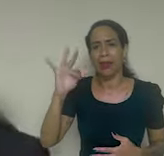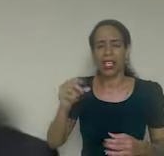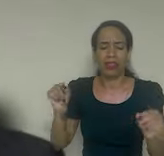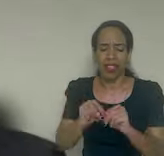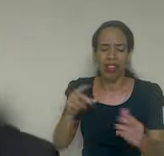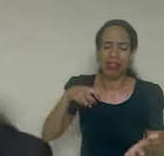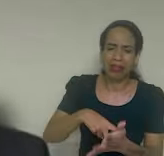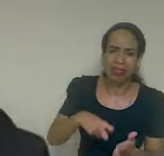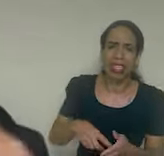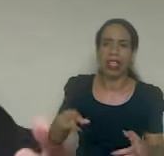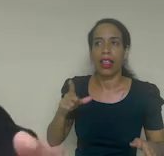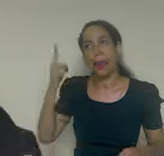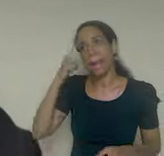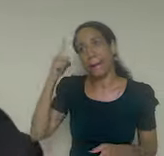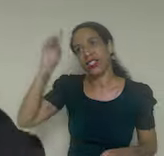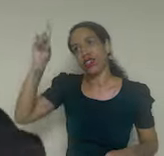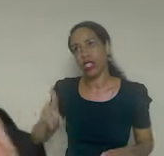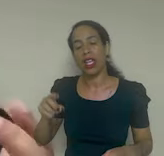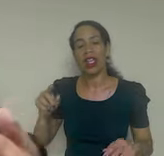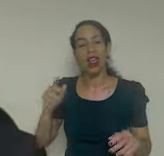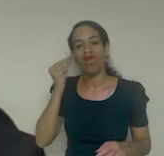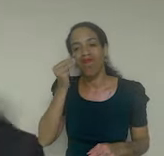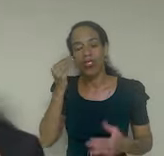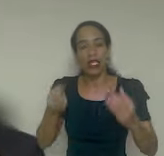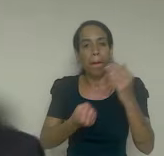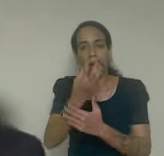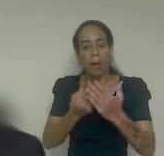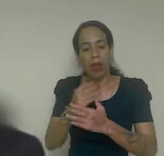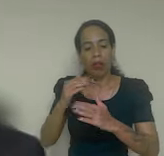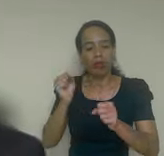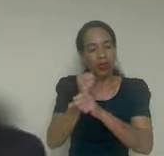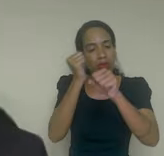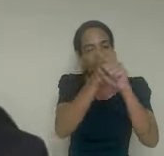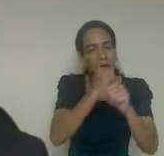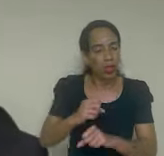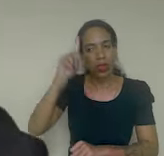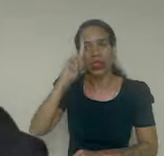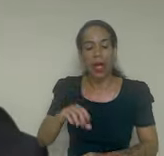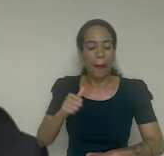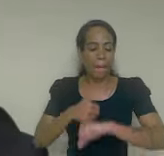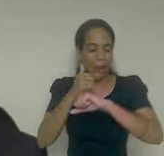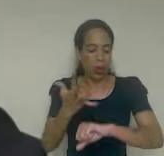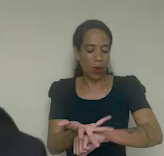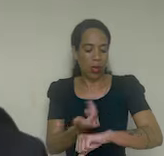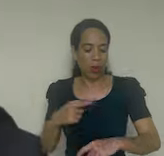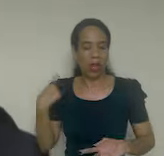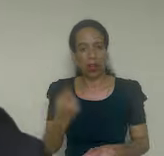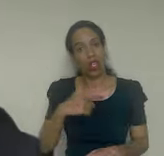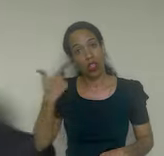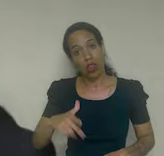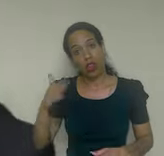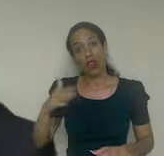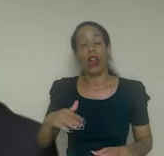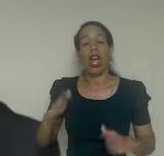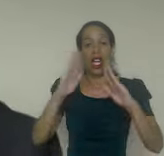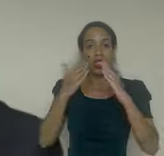execução, de sentença. A gente também pensa o direito, tenta produzir, né, construir a várias mãos um direito de melhor qualidade para todos nós. Então, mais uma vez, a